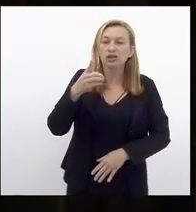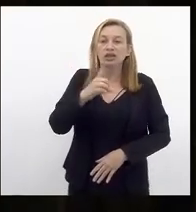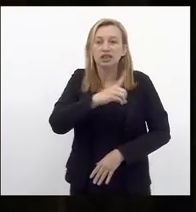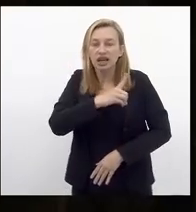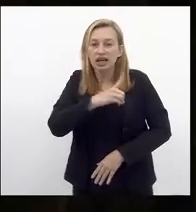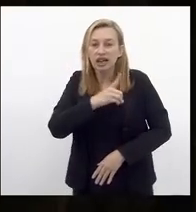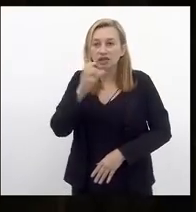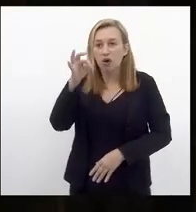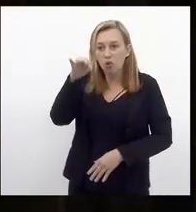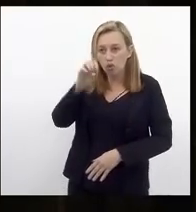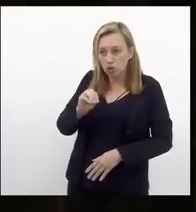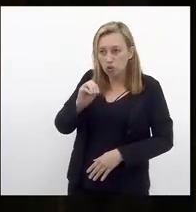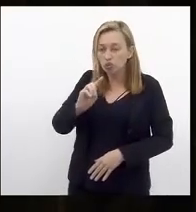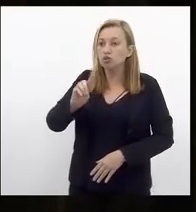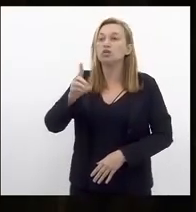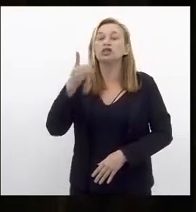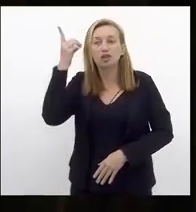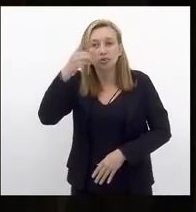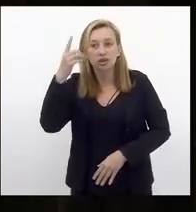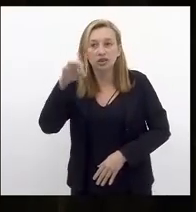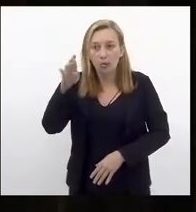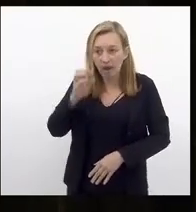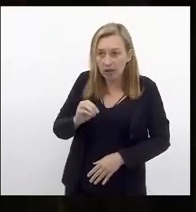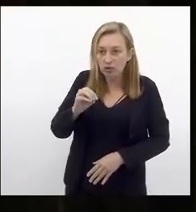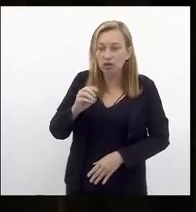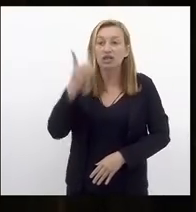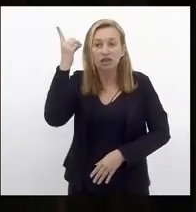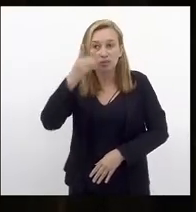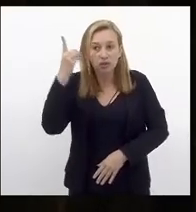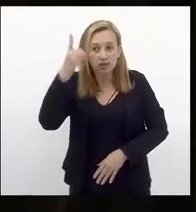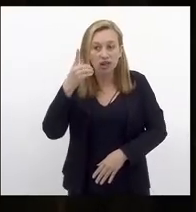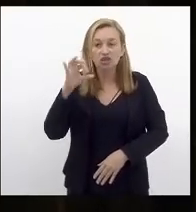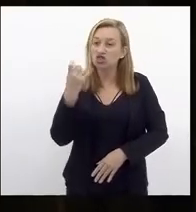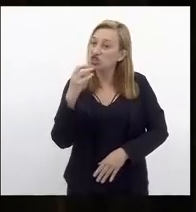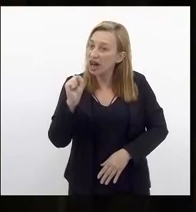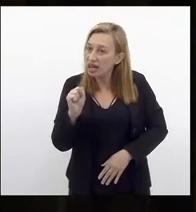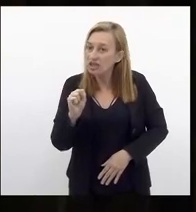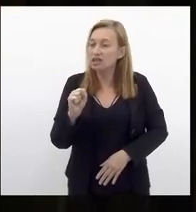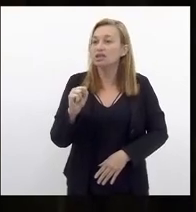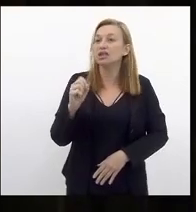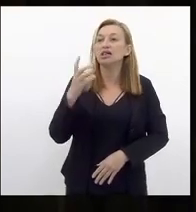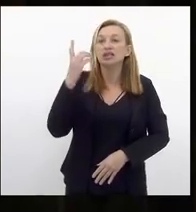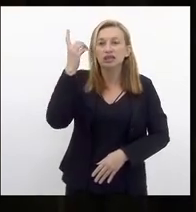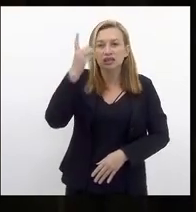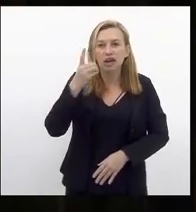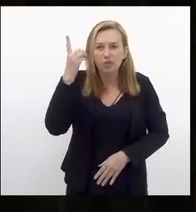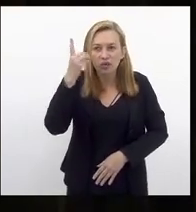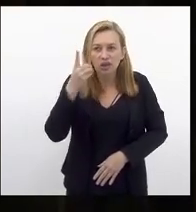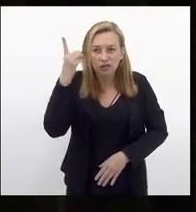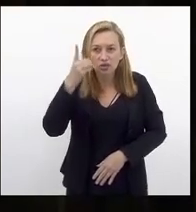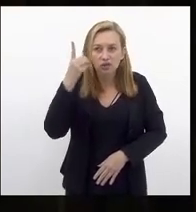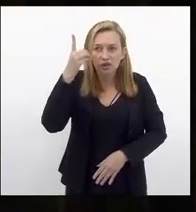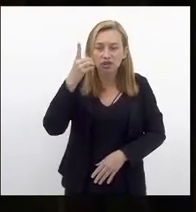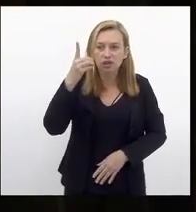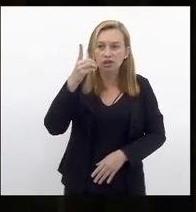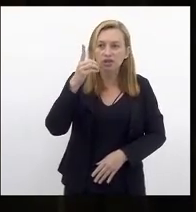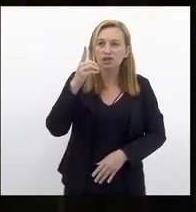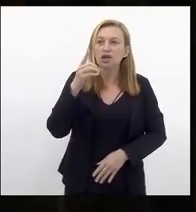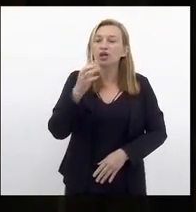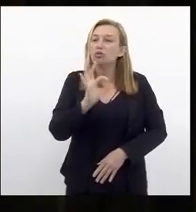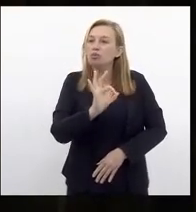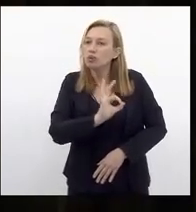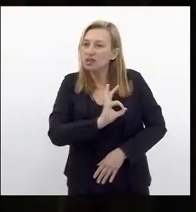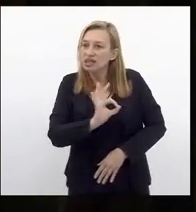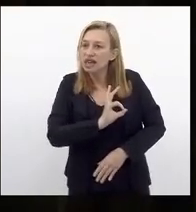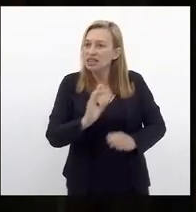Carlos Augusto como Deputado Alberto como Deputado Charles Batista como deputados aqui